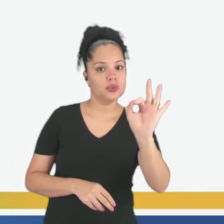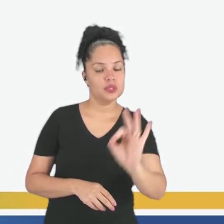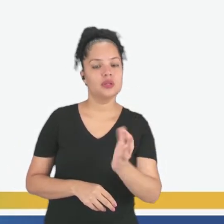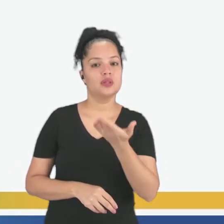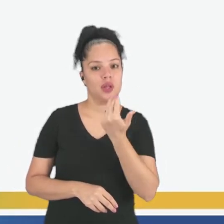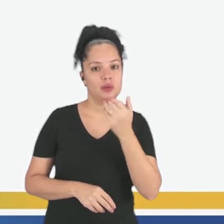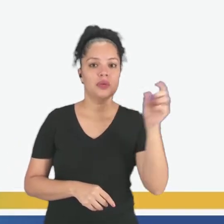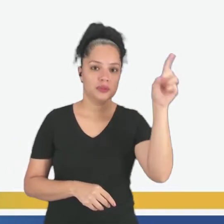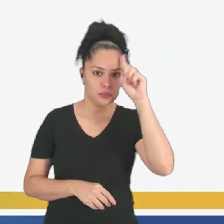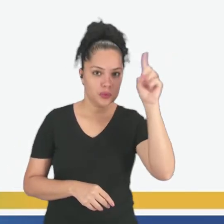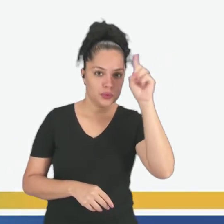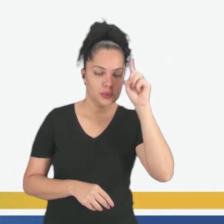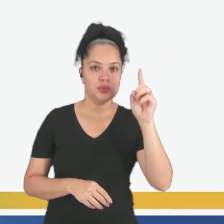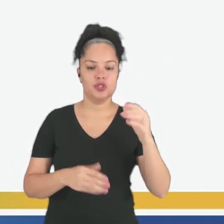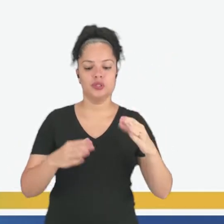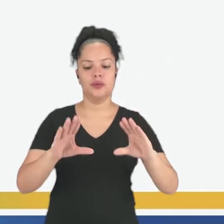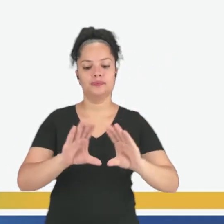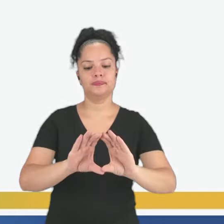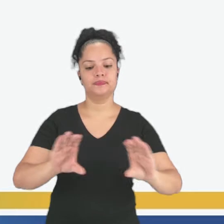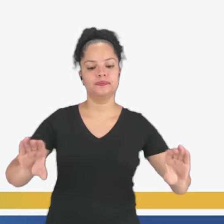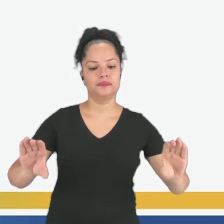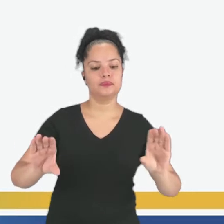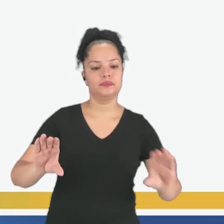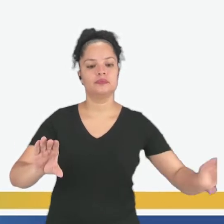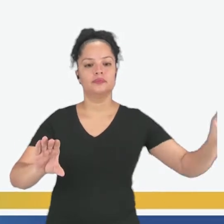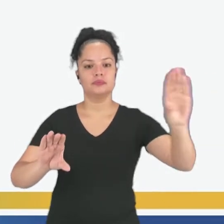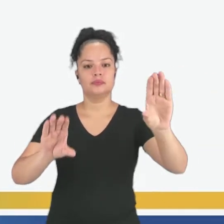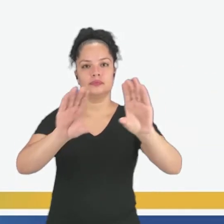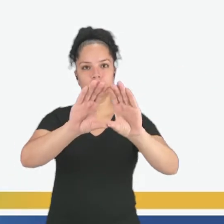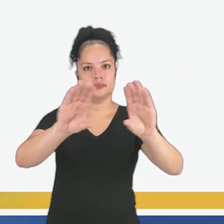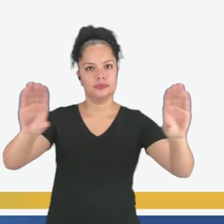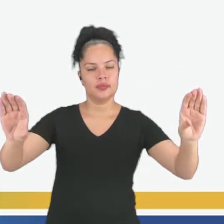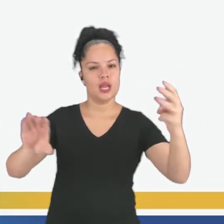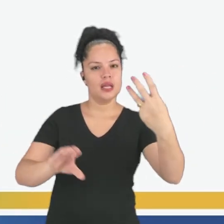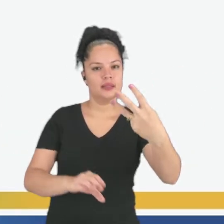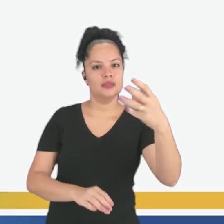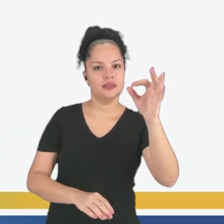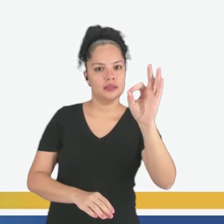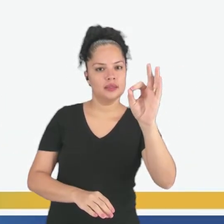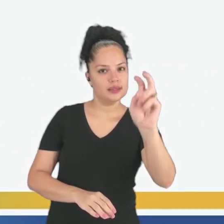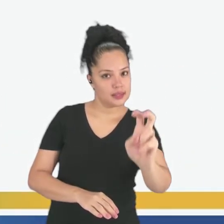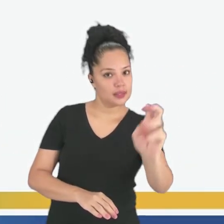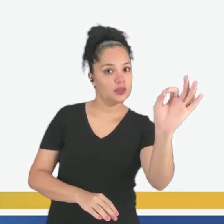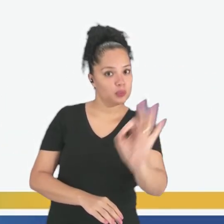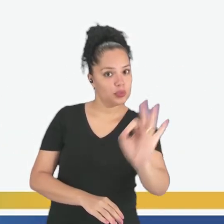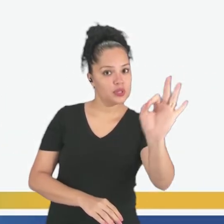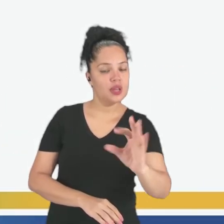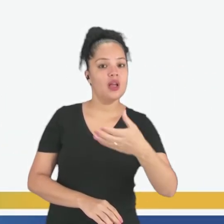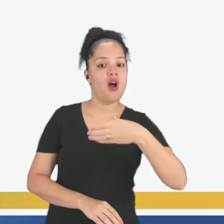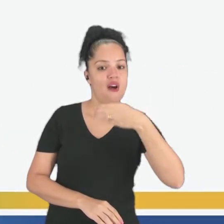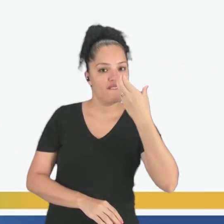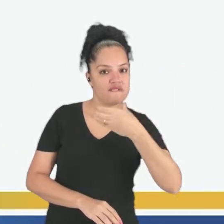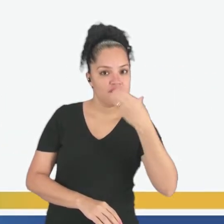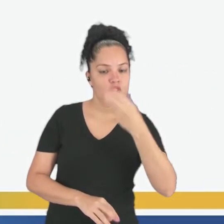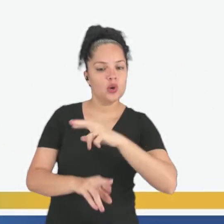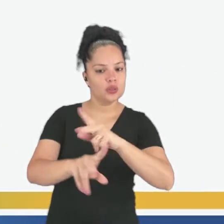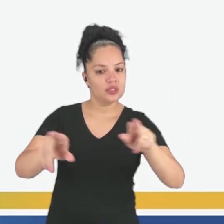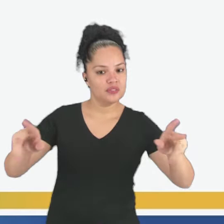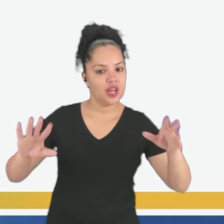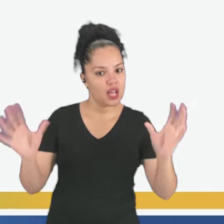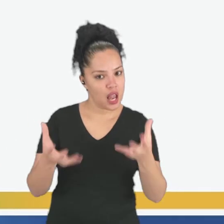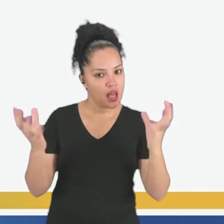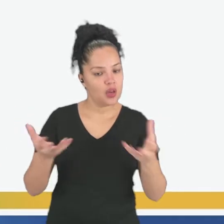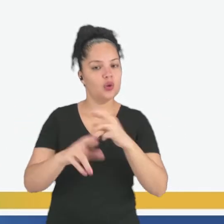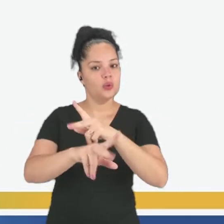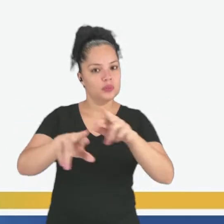No segundo patamar, nós temos fruits and vegetables com 35%, que são frutas, legumes e vegetais. Na